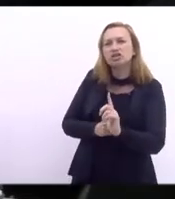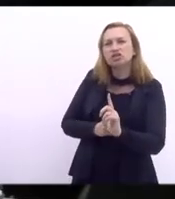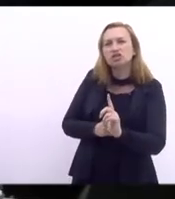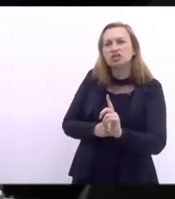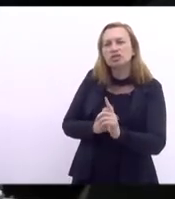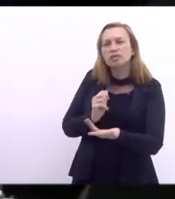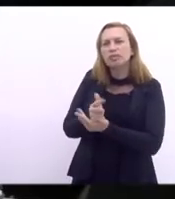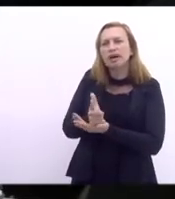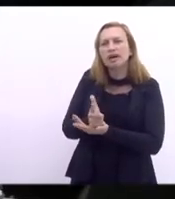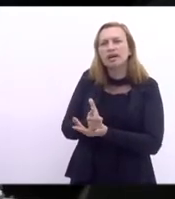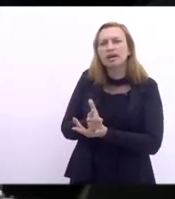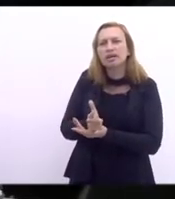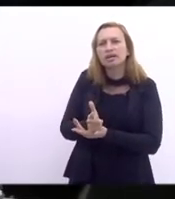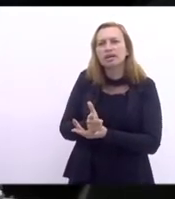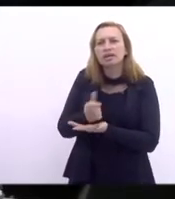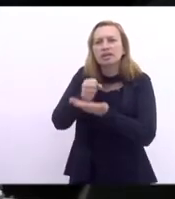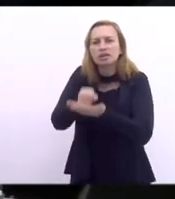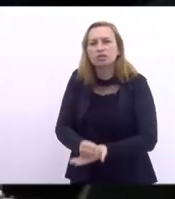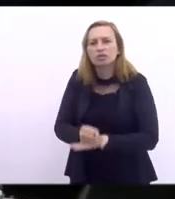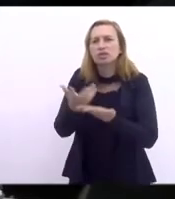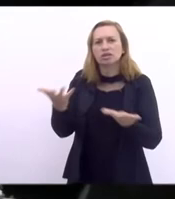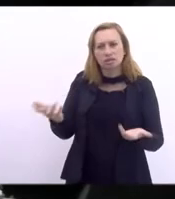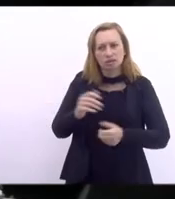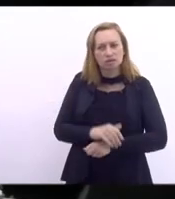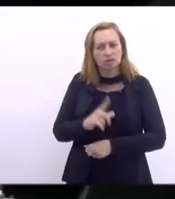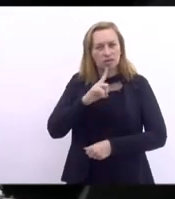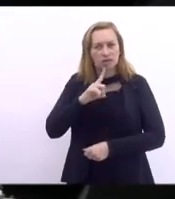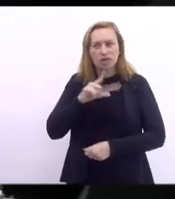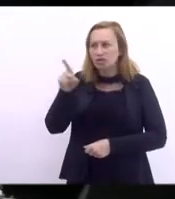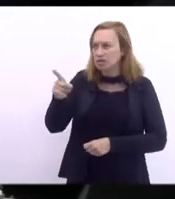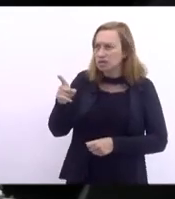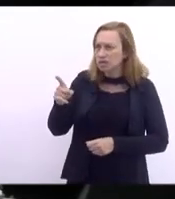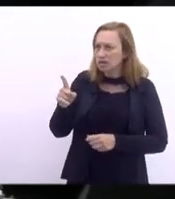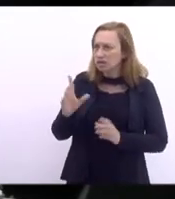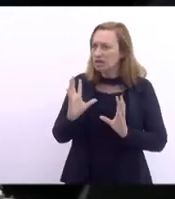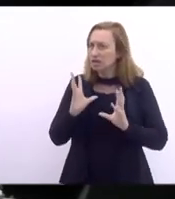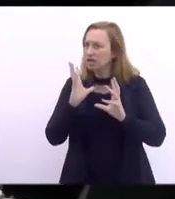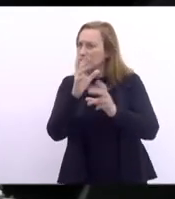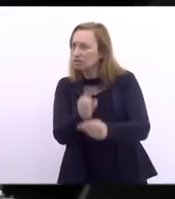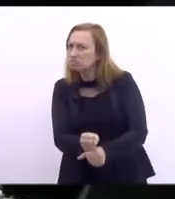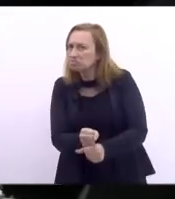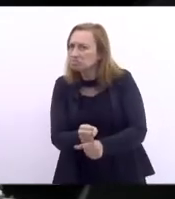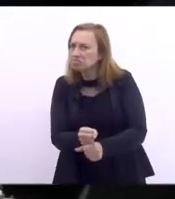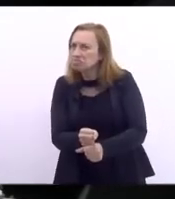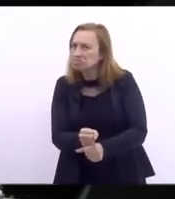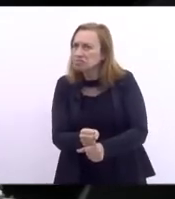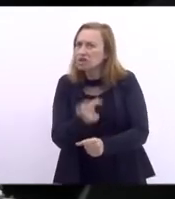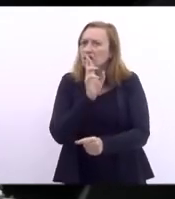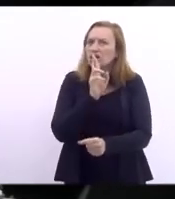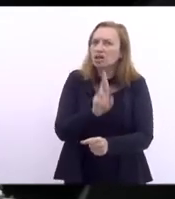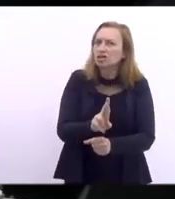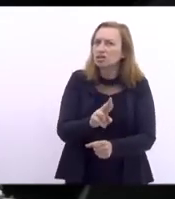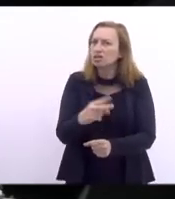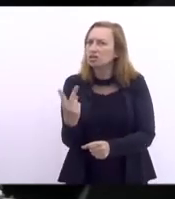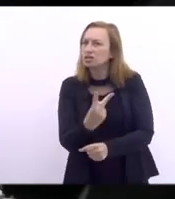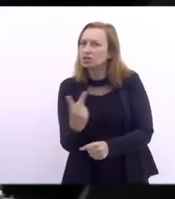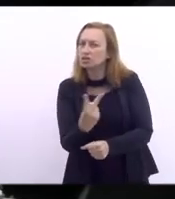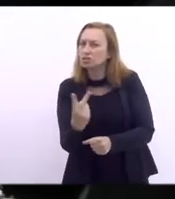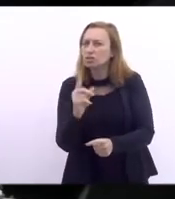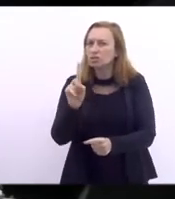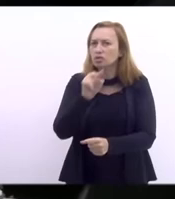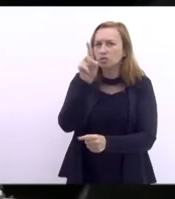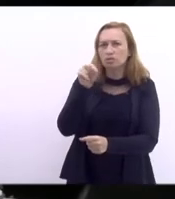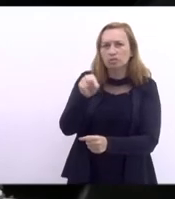consolidada era sustentável né a conclusão que você chegaram a resposta essas duas interrogações